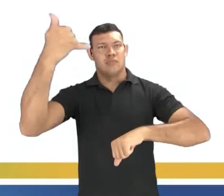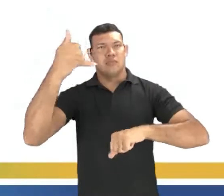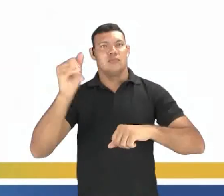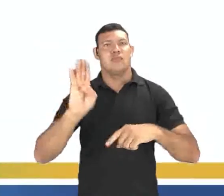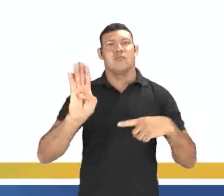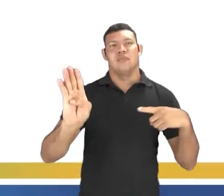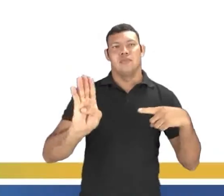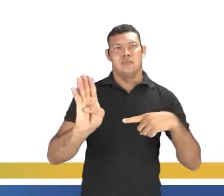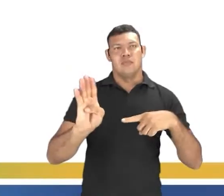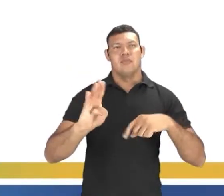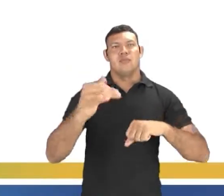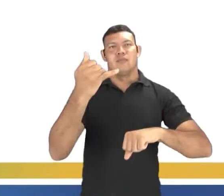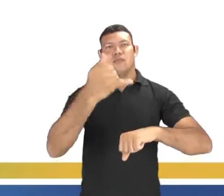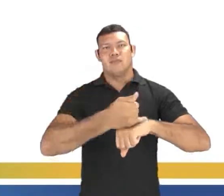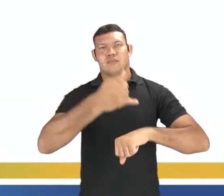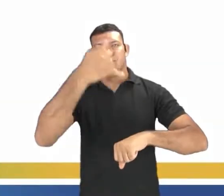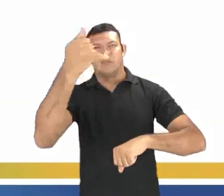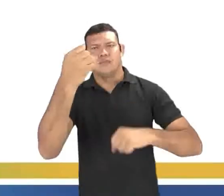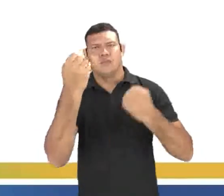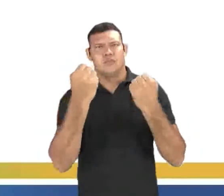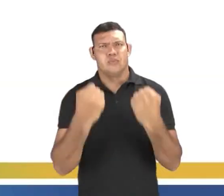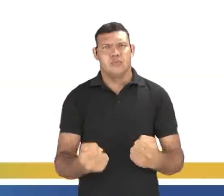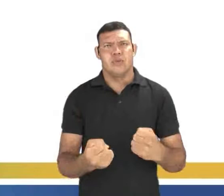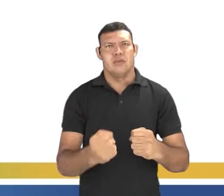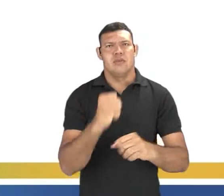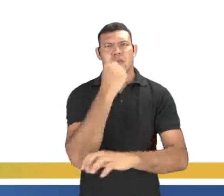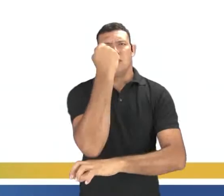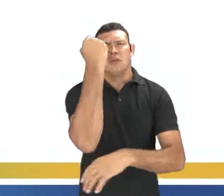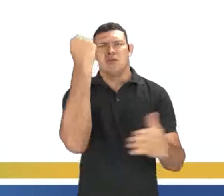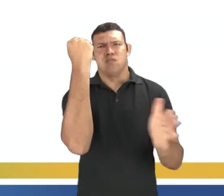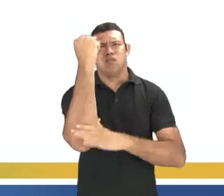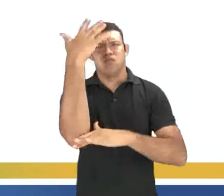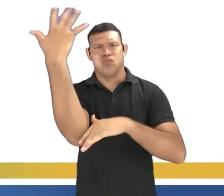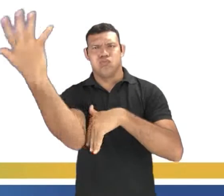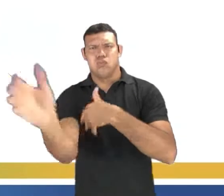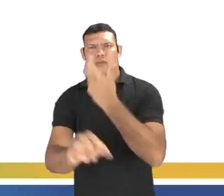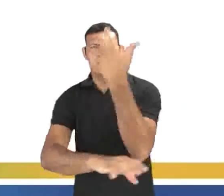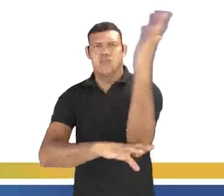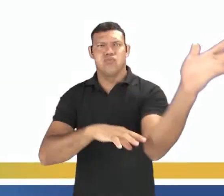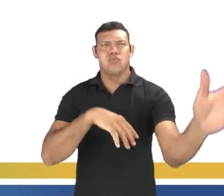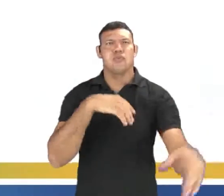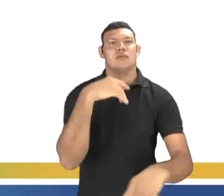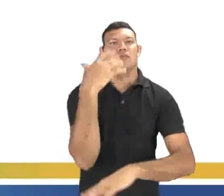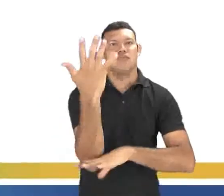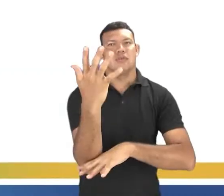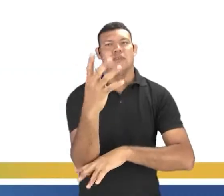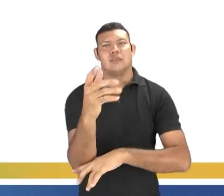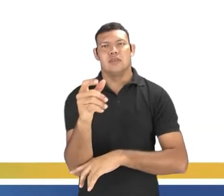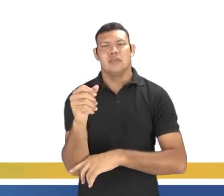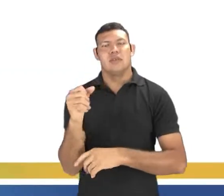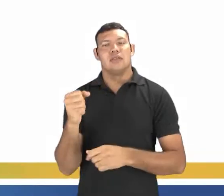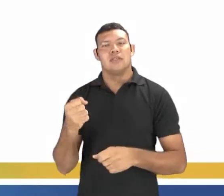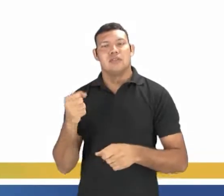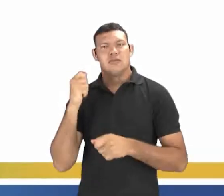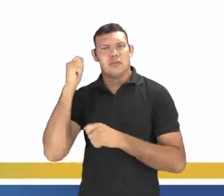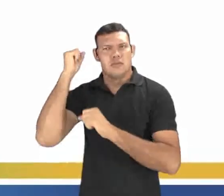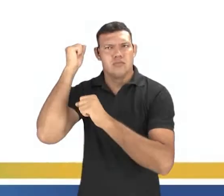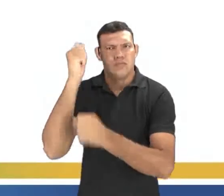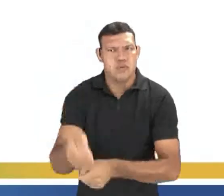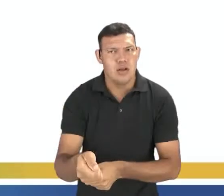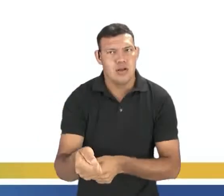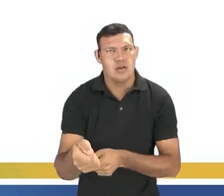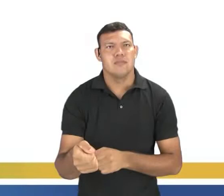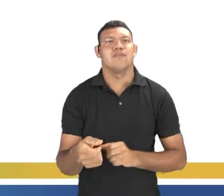Contaminação por metais pesados, desmatamentos e caça. C. Poluição atmosférica, queimadas e